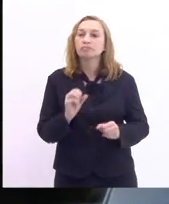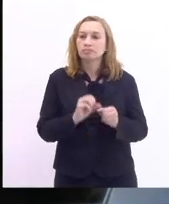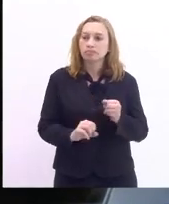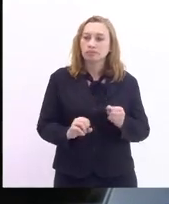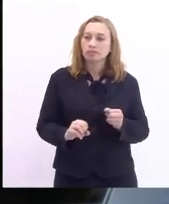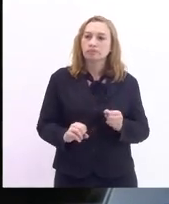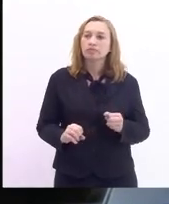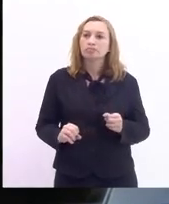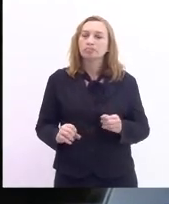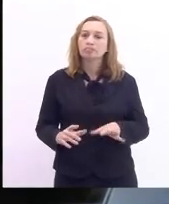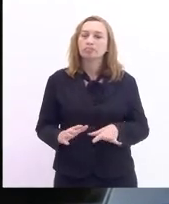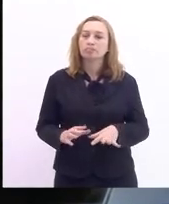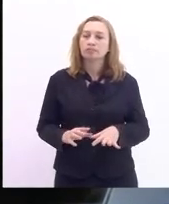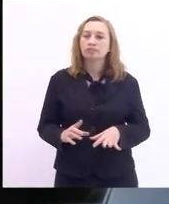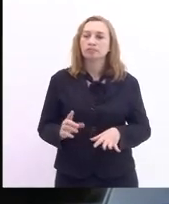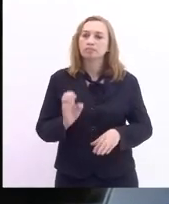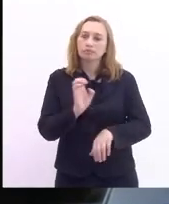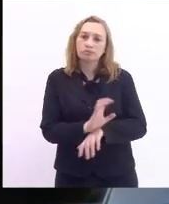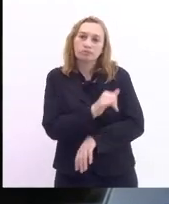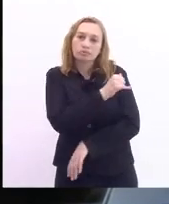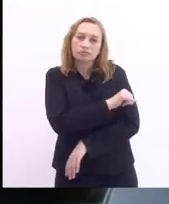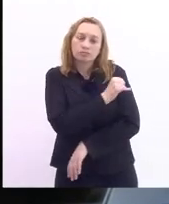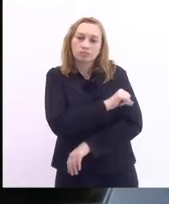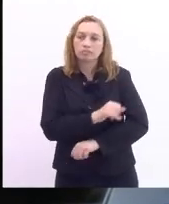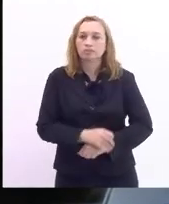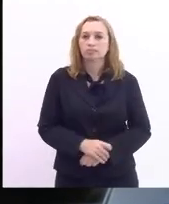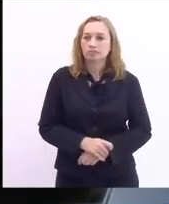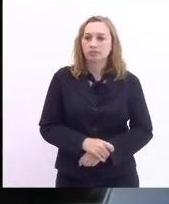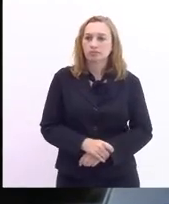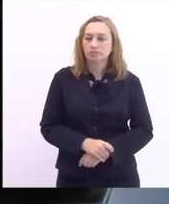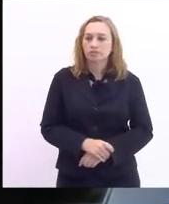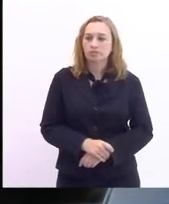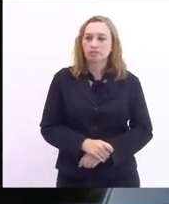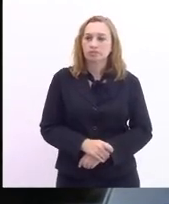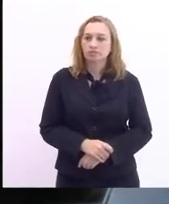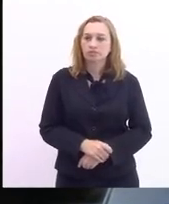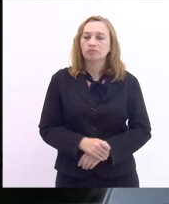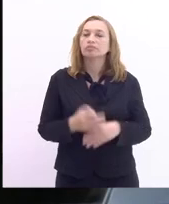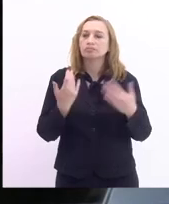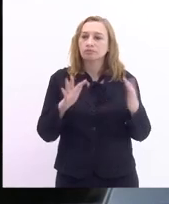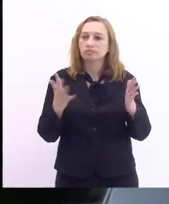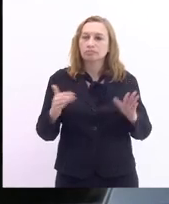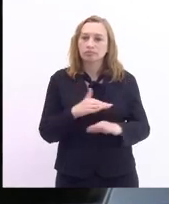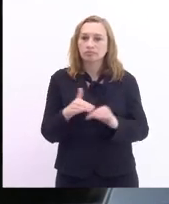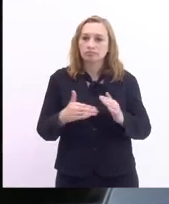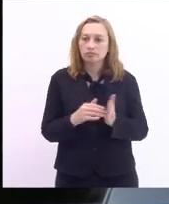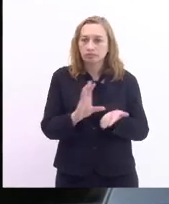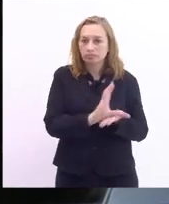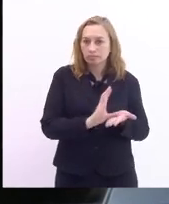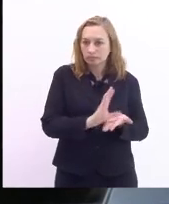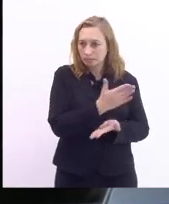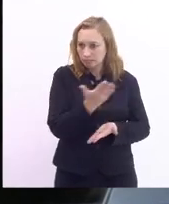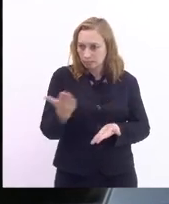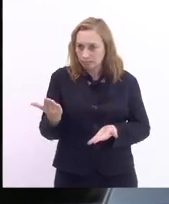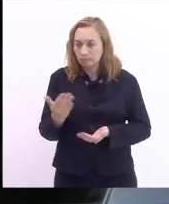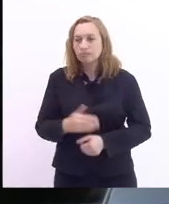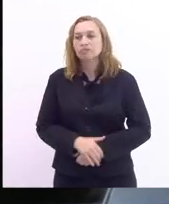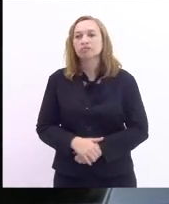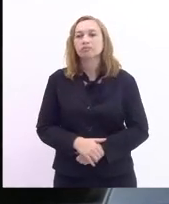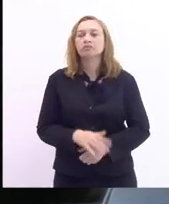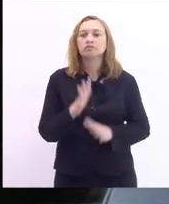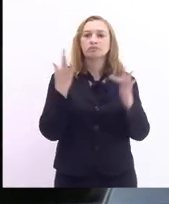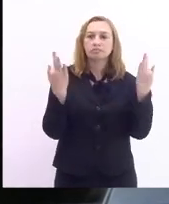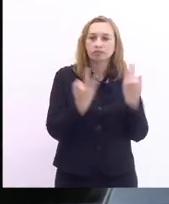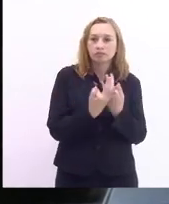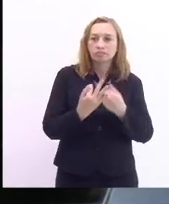que fez e tem feito aqui pelo Estado do Rio de Janeiro quero saudar a todos os conselheiros conselheiras